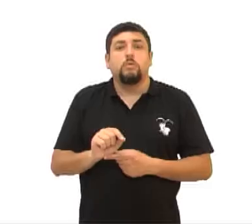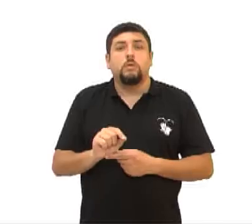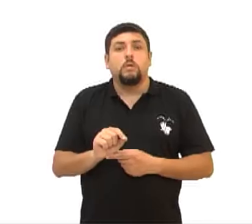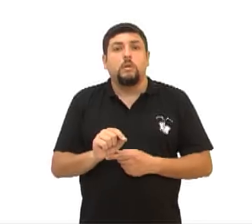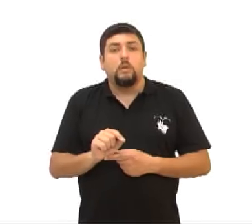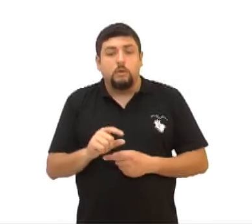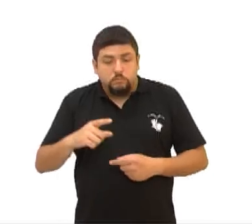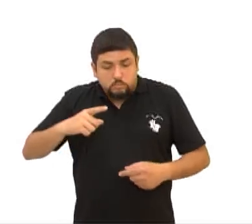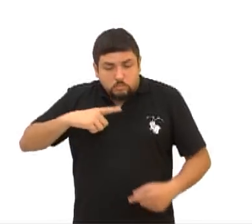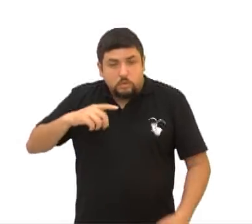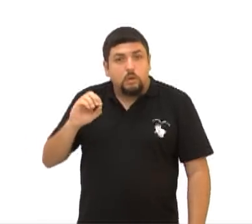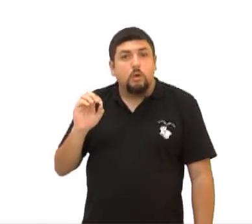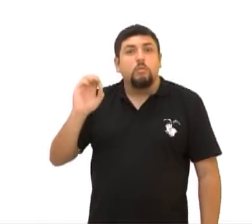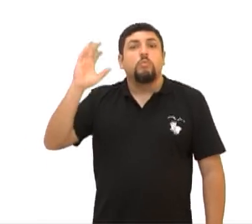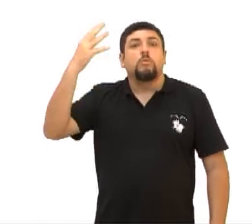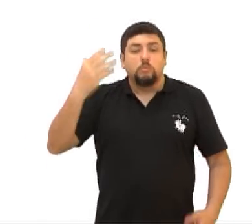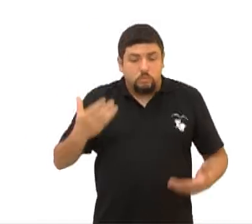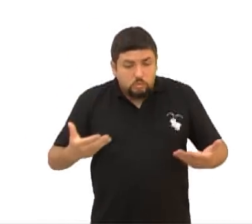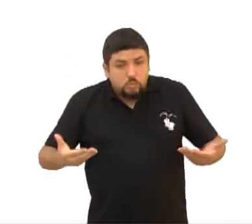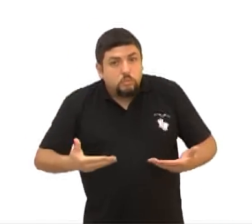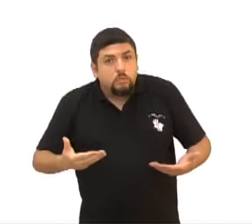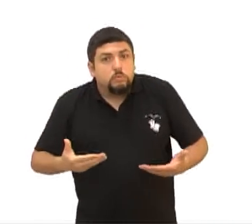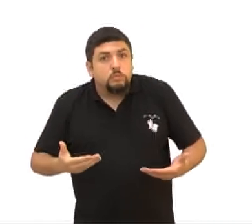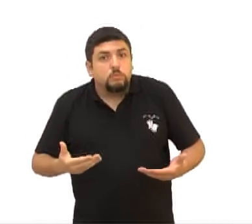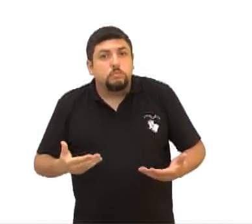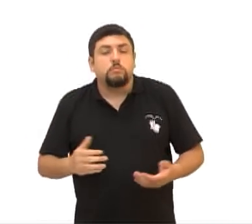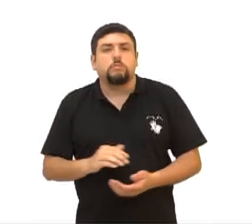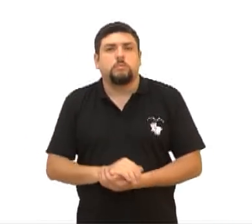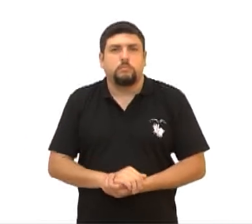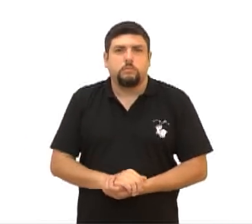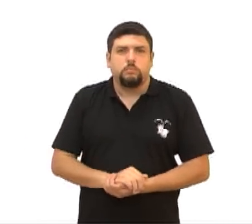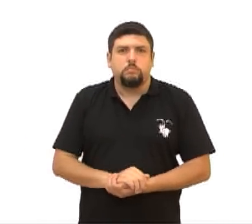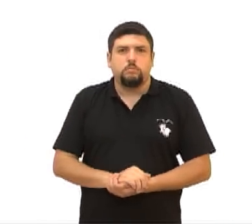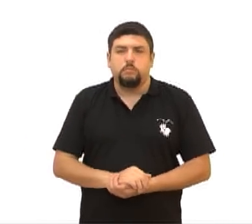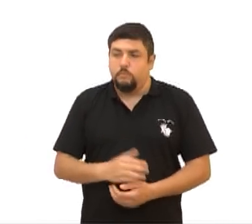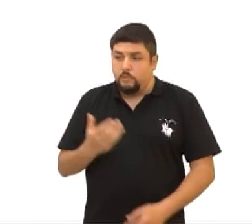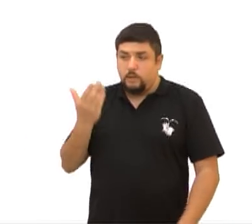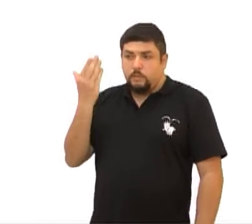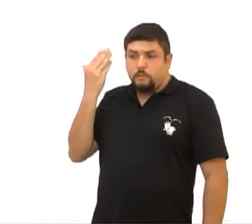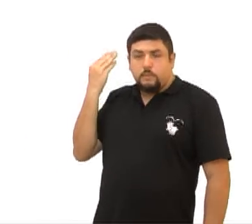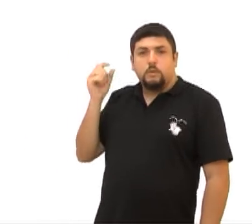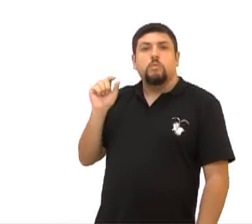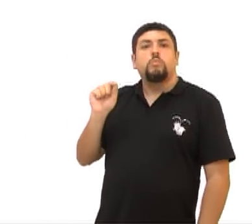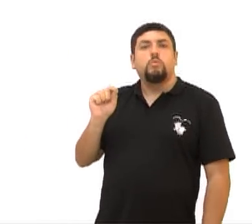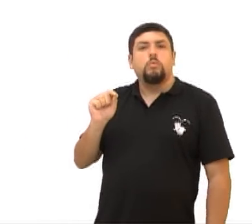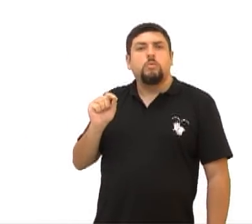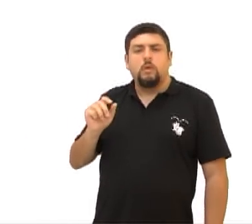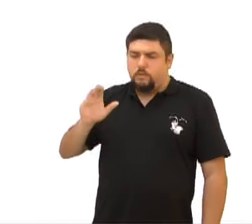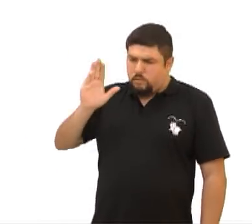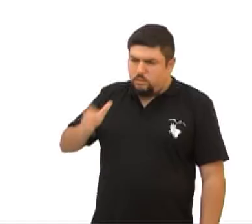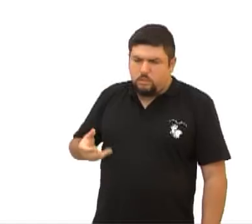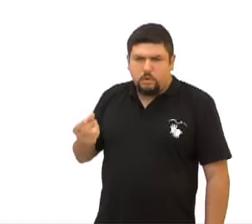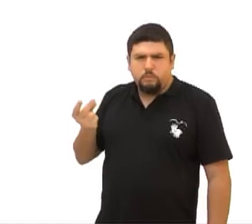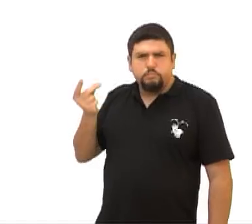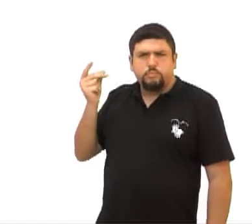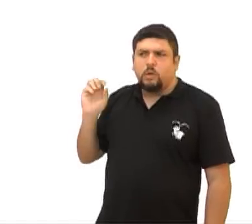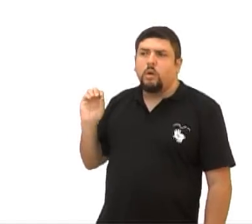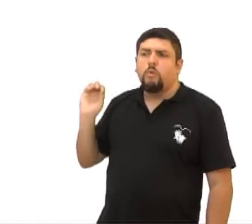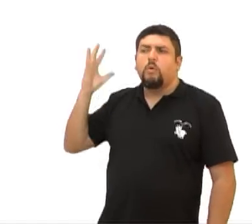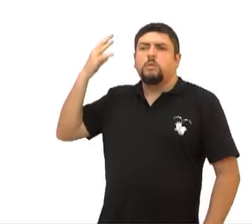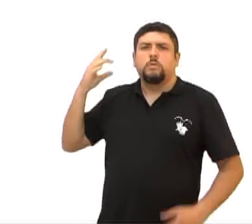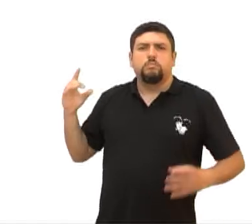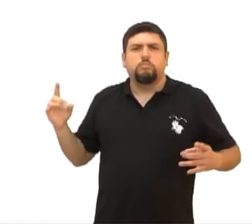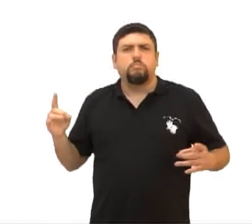está acontecendo hoje, né? O pretérito ou o passado é alguma coisa que aconteceu aí atrás,